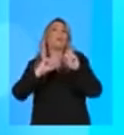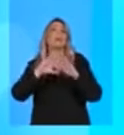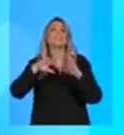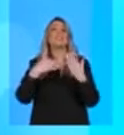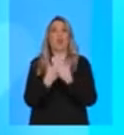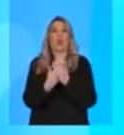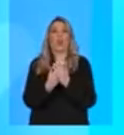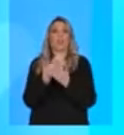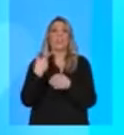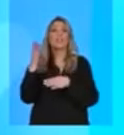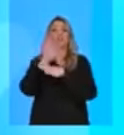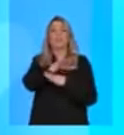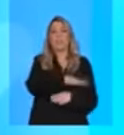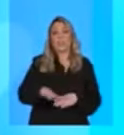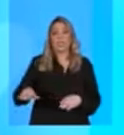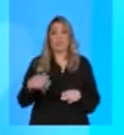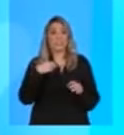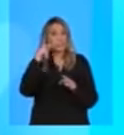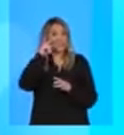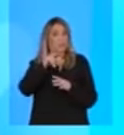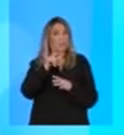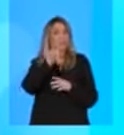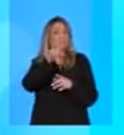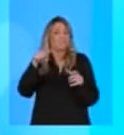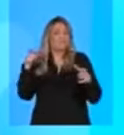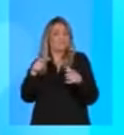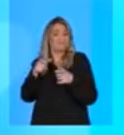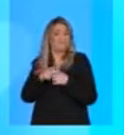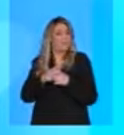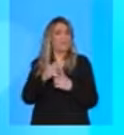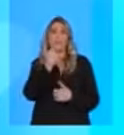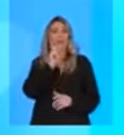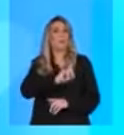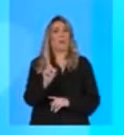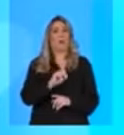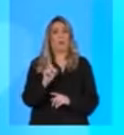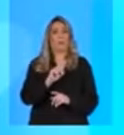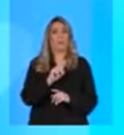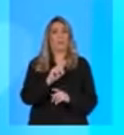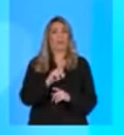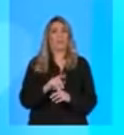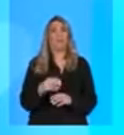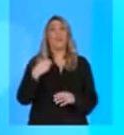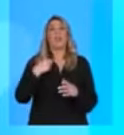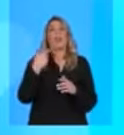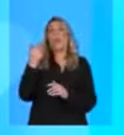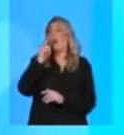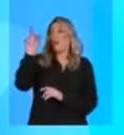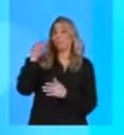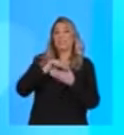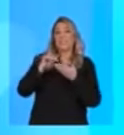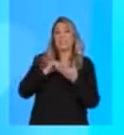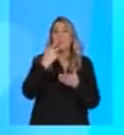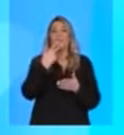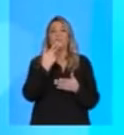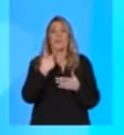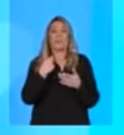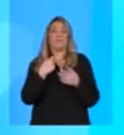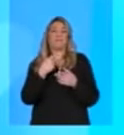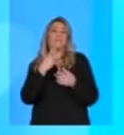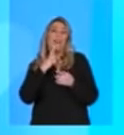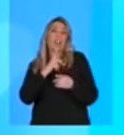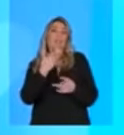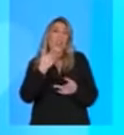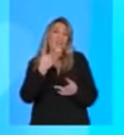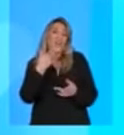reduziu e a secretária do pmd lá do Eduardo paz do Pedro Paulo de educação ela deu uma declaração no mínimo esdrúxula ela disse